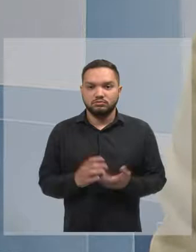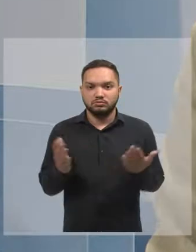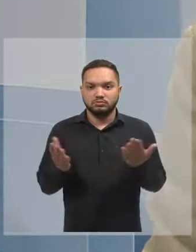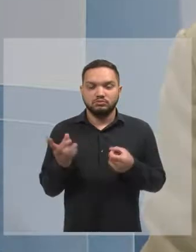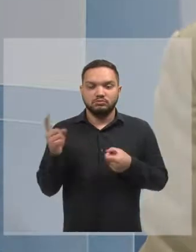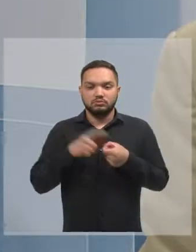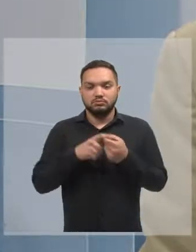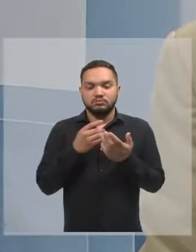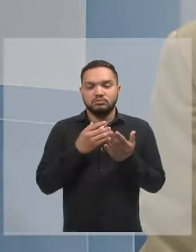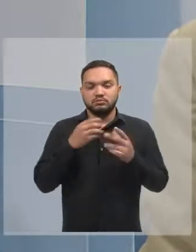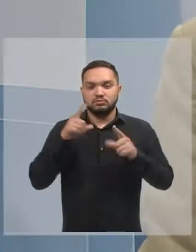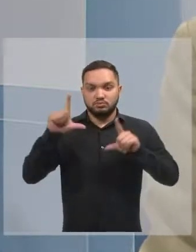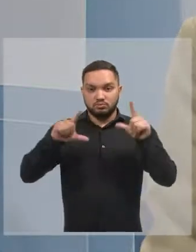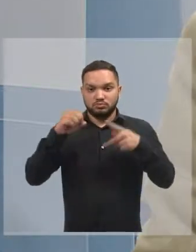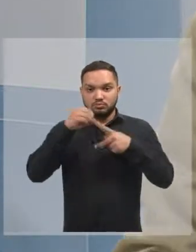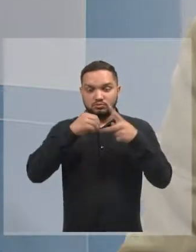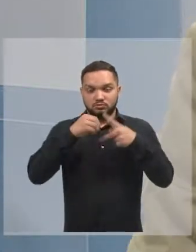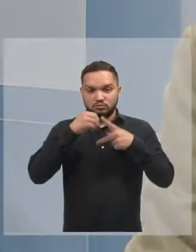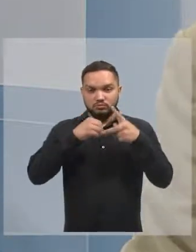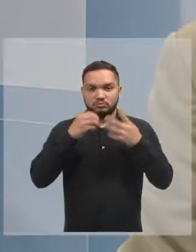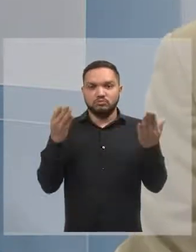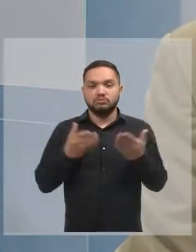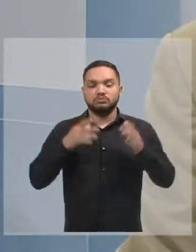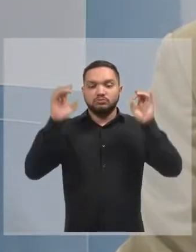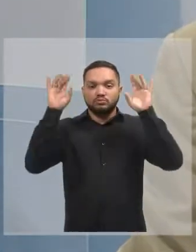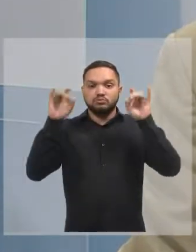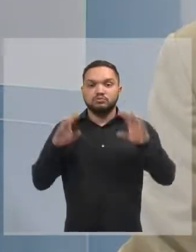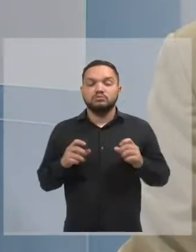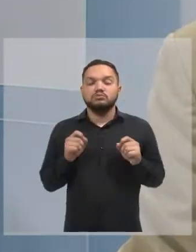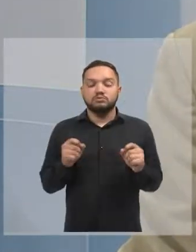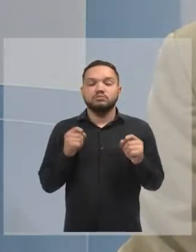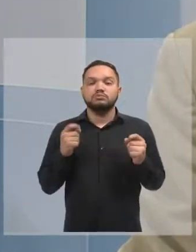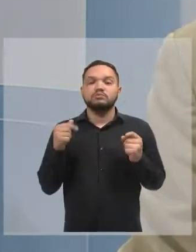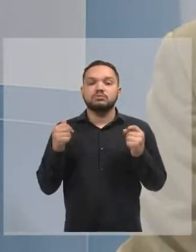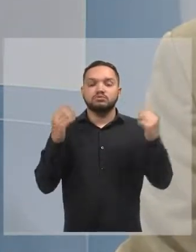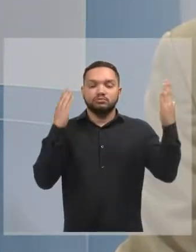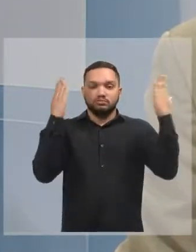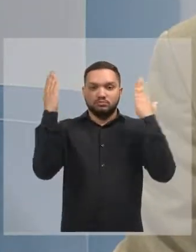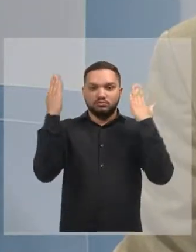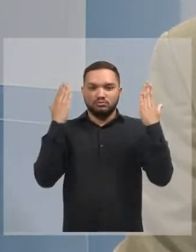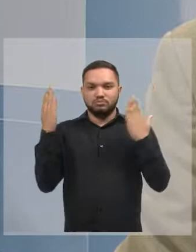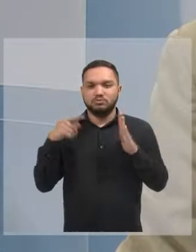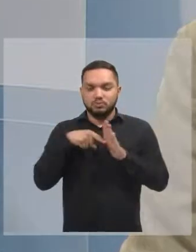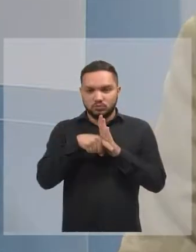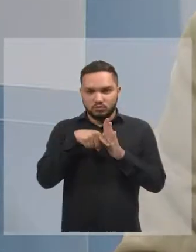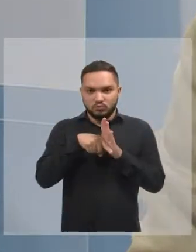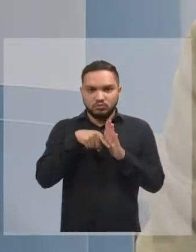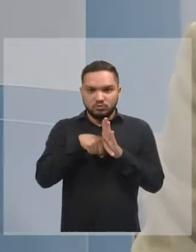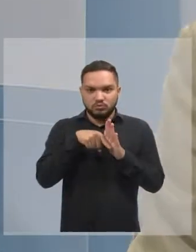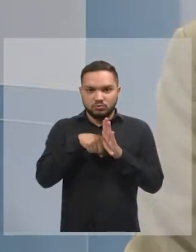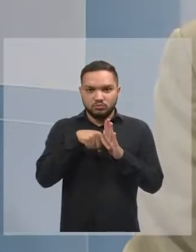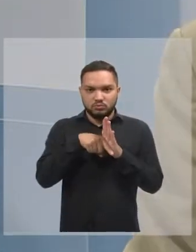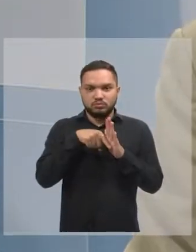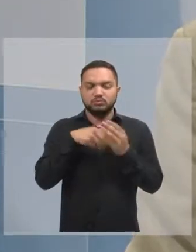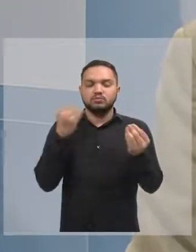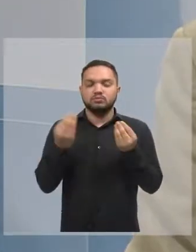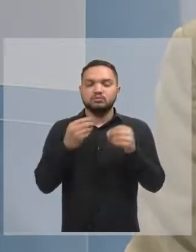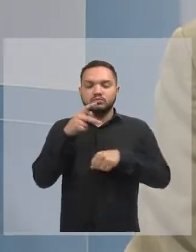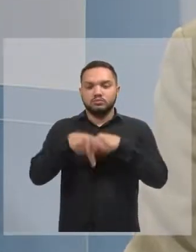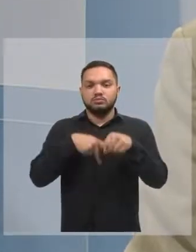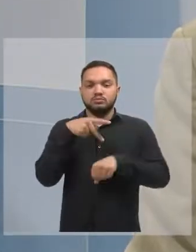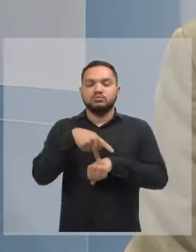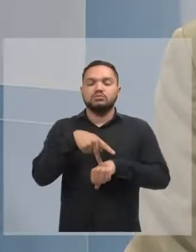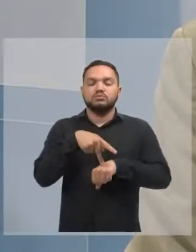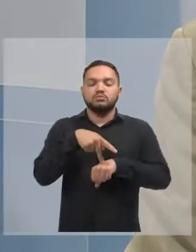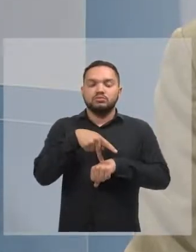De volta com o programa Pela Ordem, hoje um programa especial analisando as situações pela qual passa o país